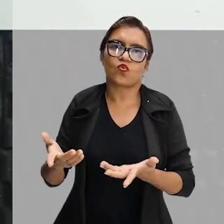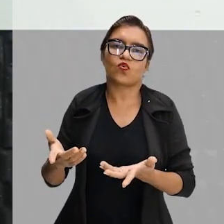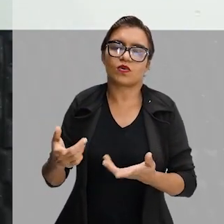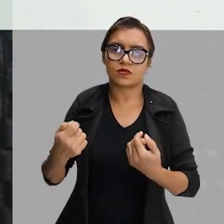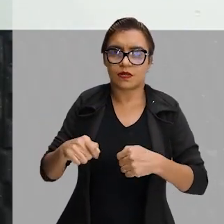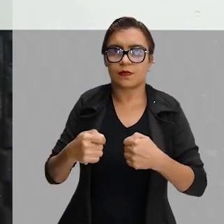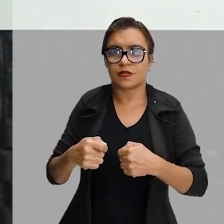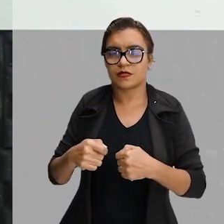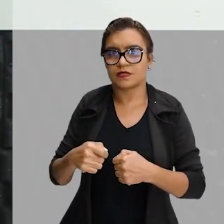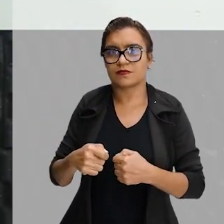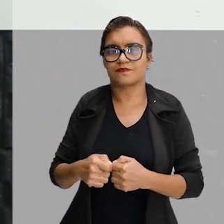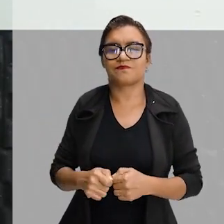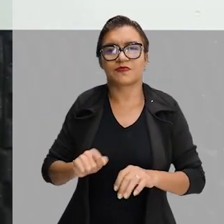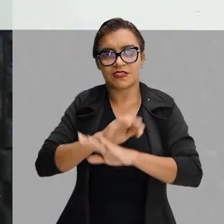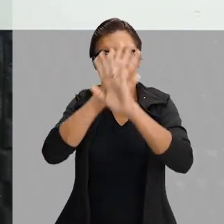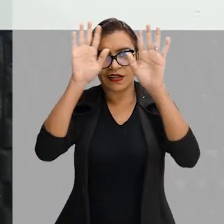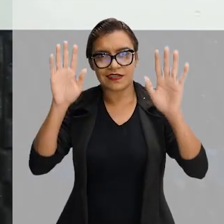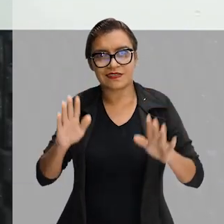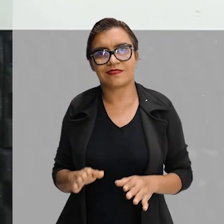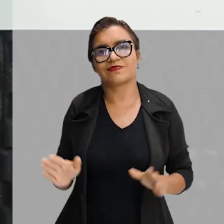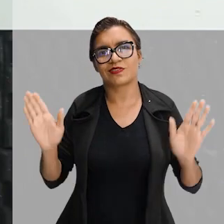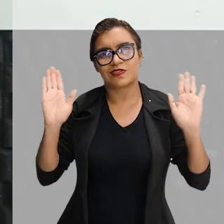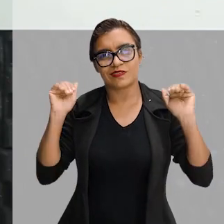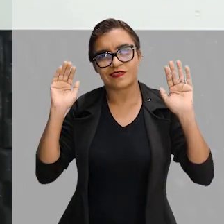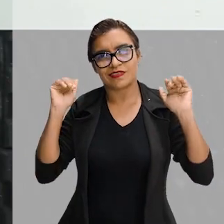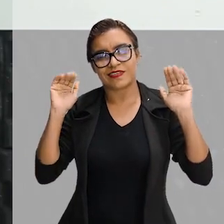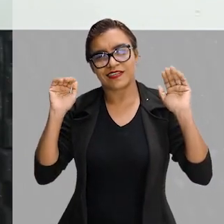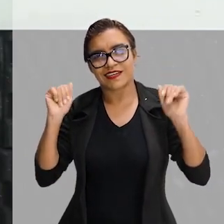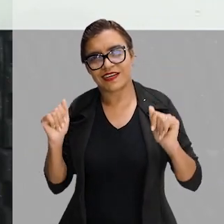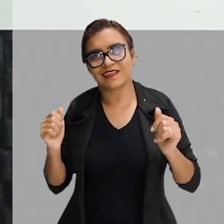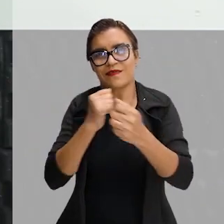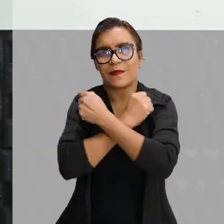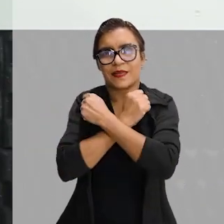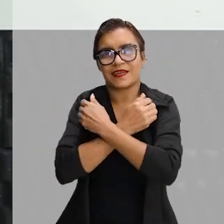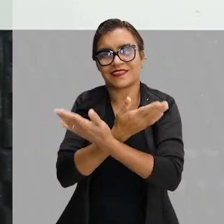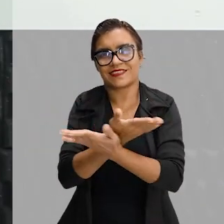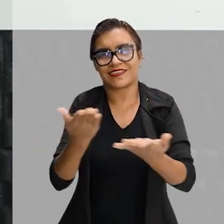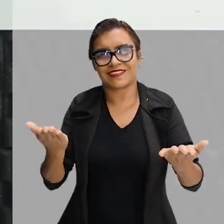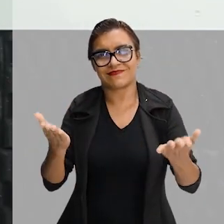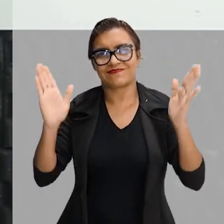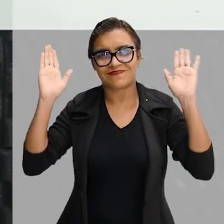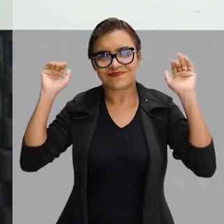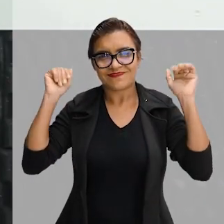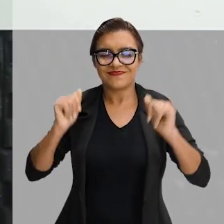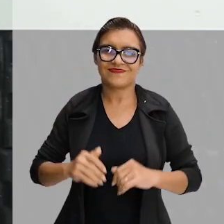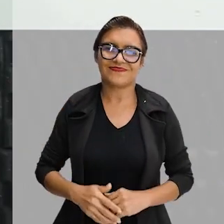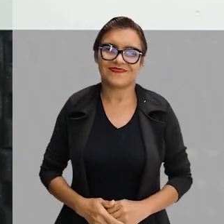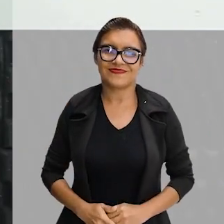existem no nosso país. Eu fico por aqui, um grande abraço a todos vocês e até a próxima aula.